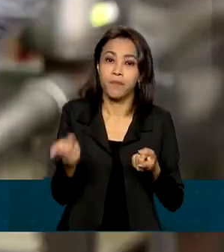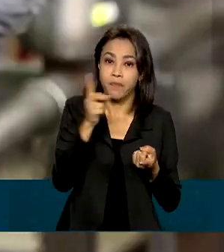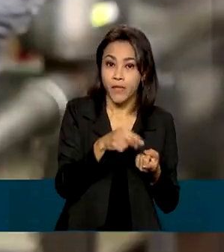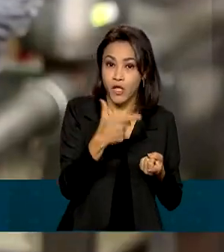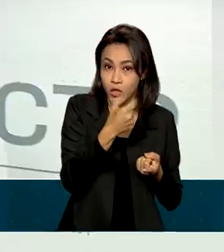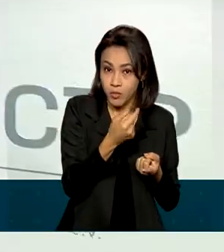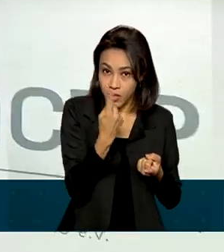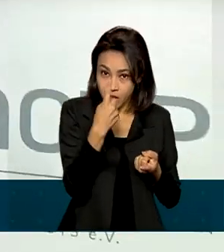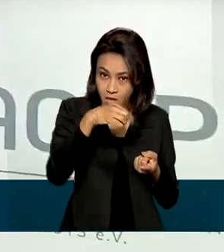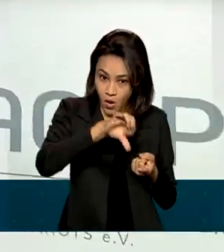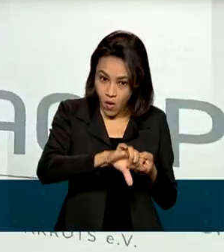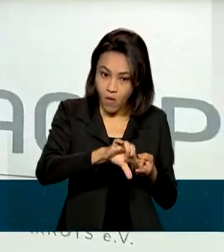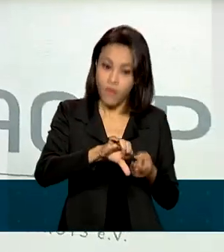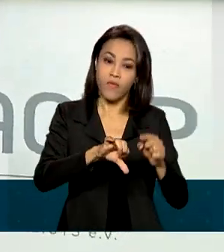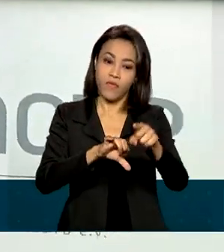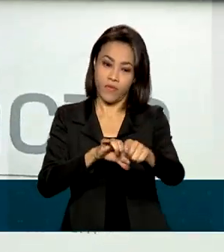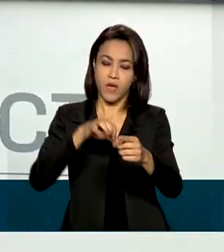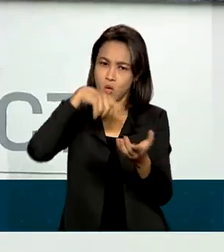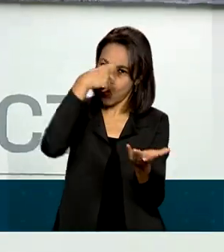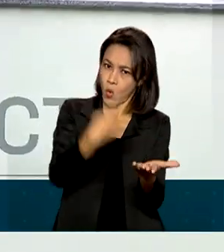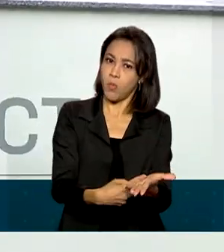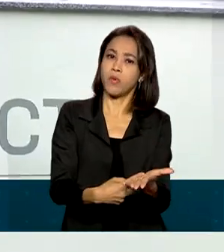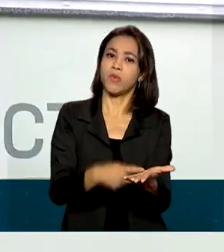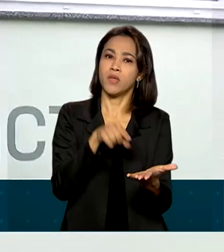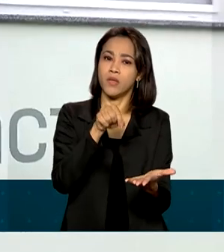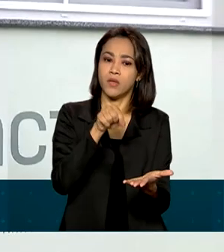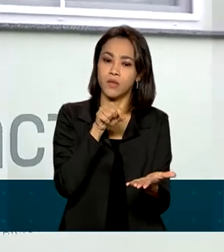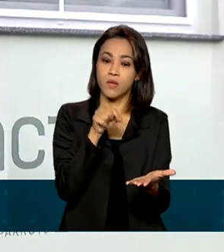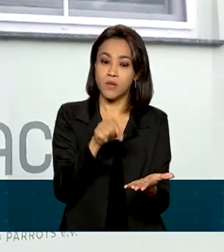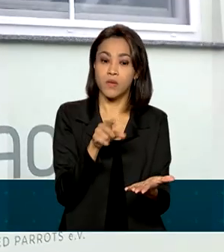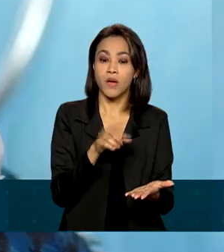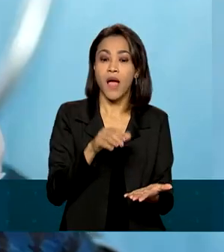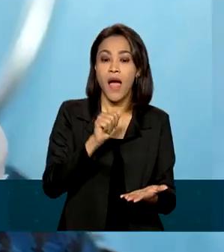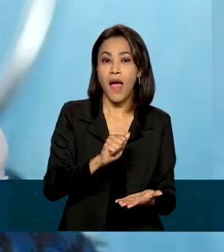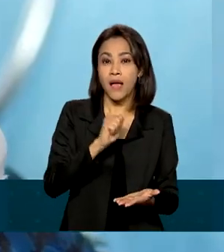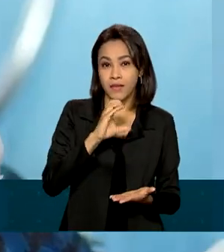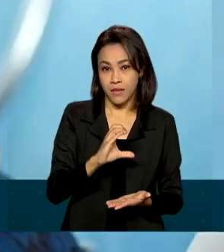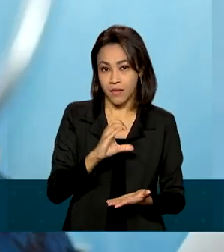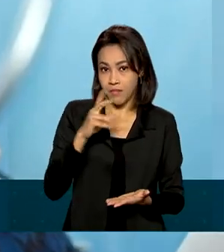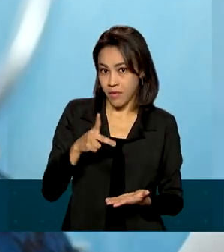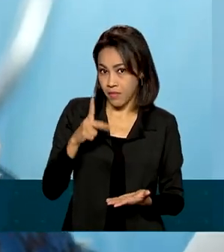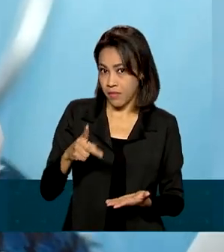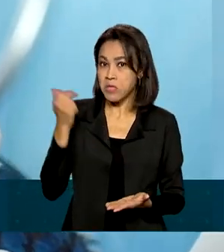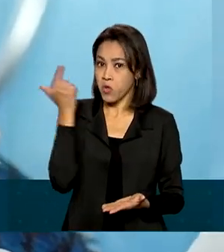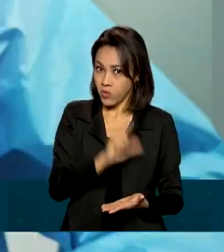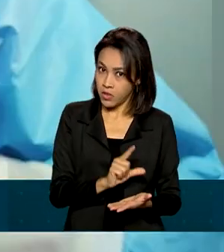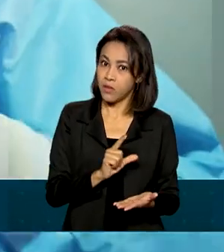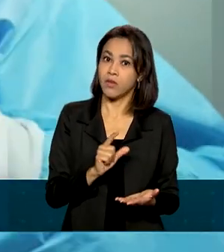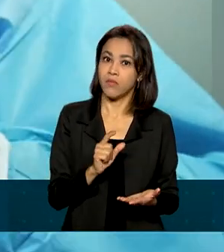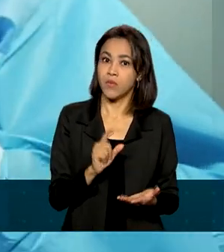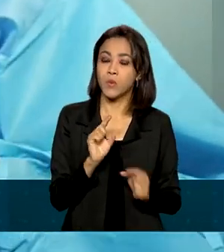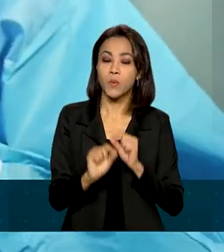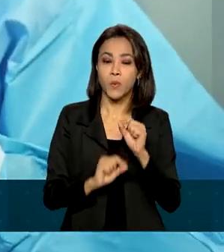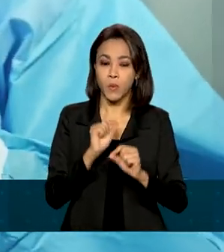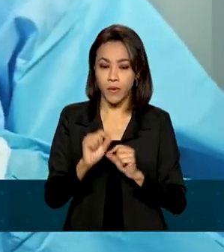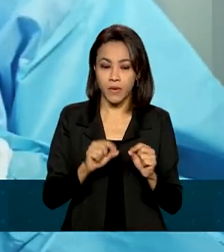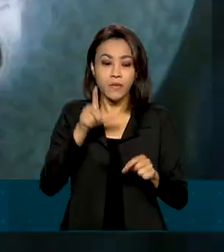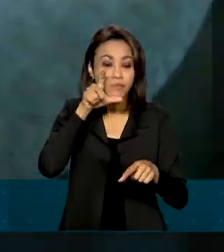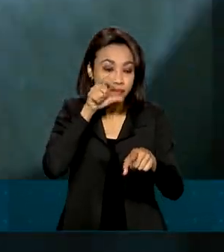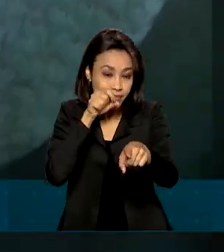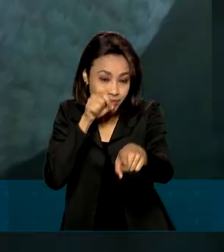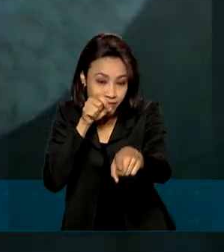2019, firmamos um acordo de cooperação técnica com a ACTP e isso viabilizou que as ararinhas